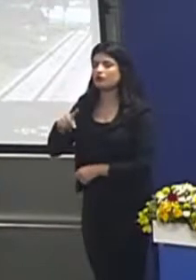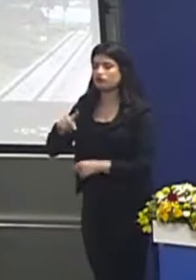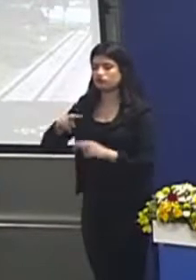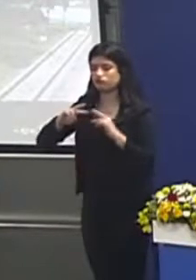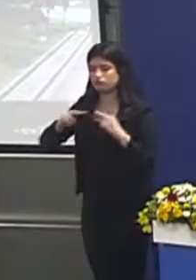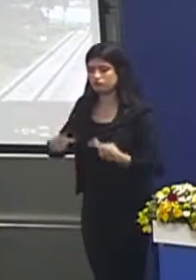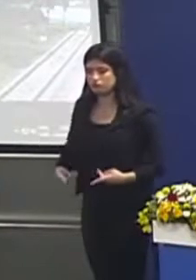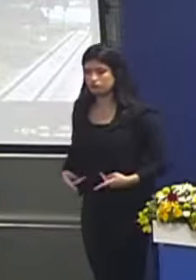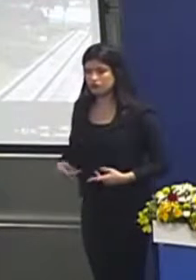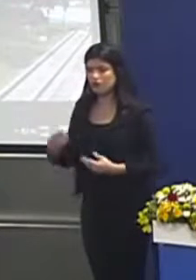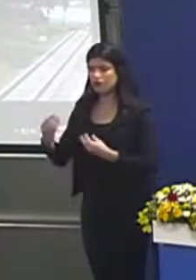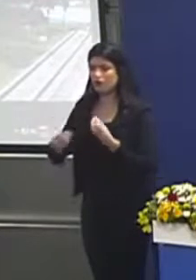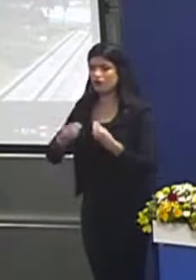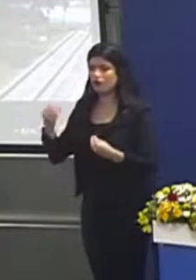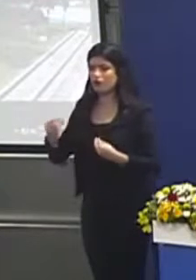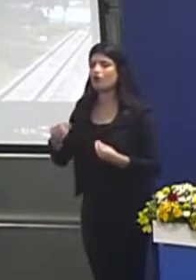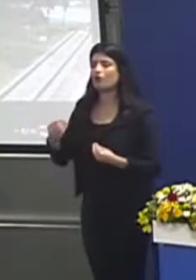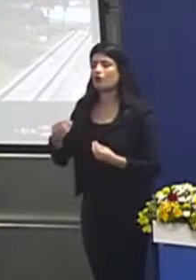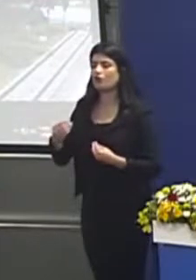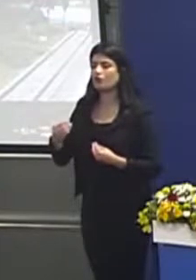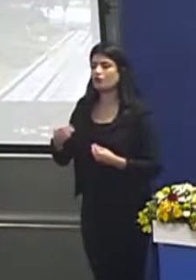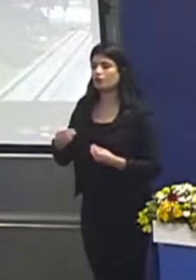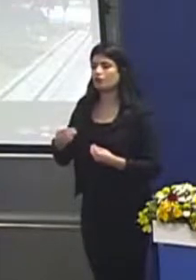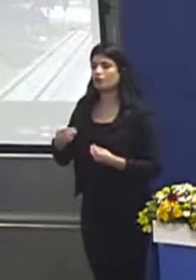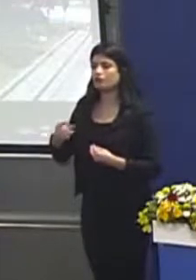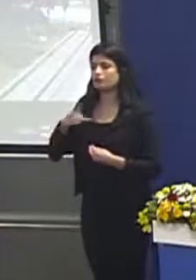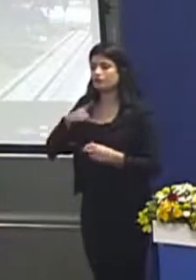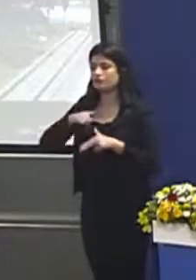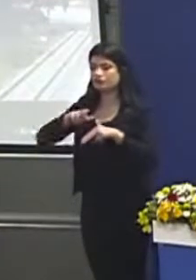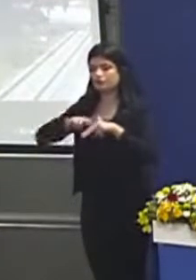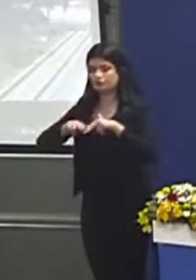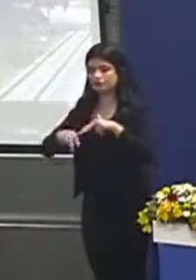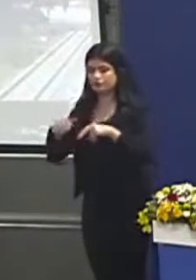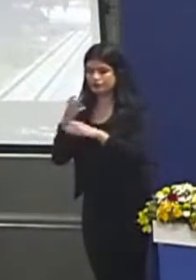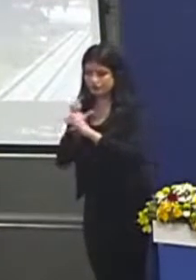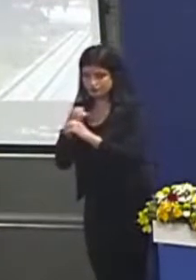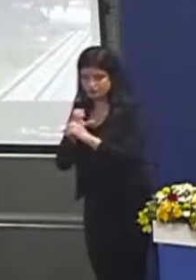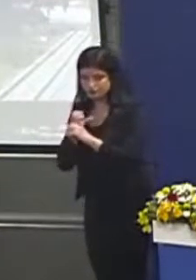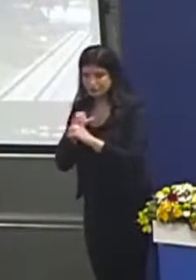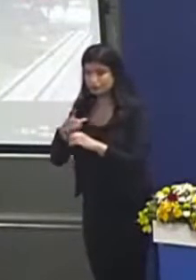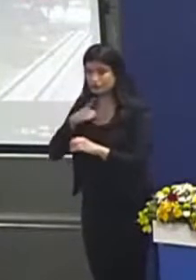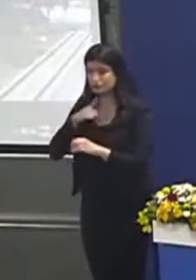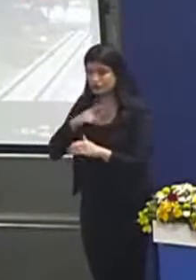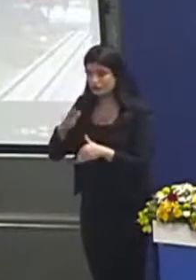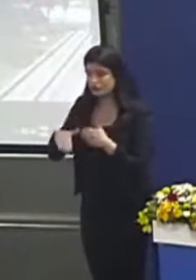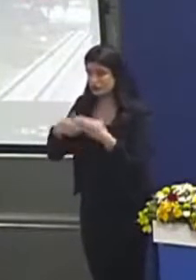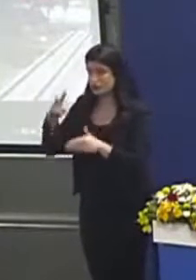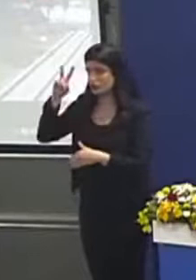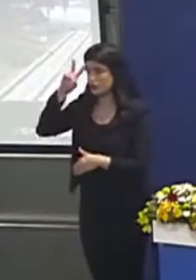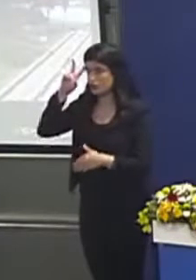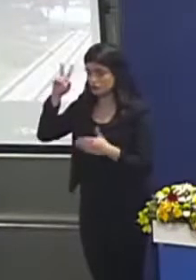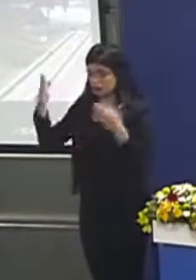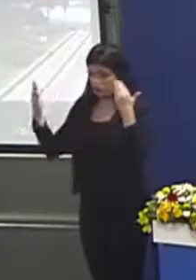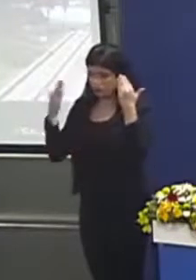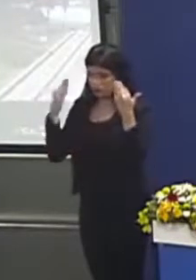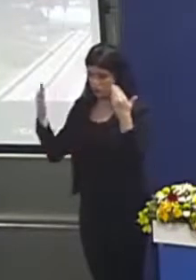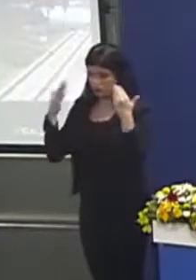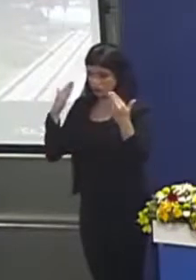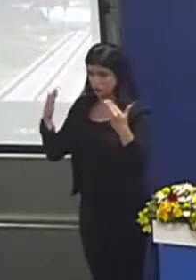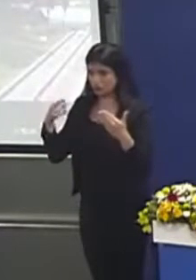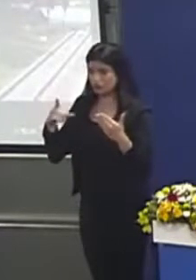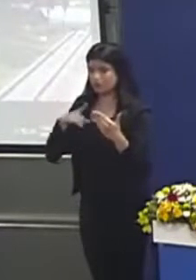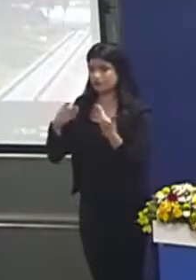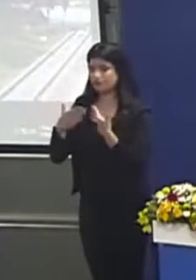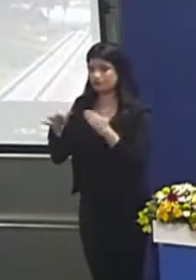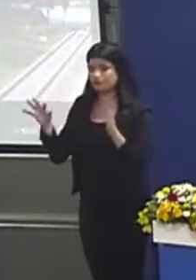ciência. E aqui, quando falamos sobre dedicação à construção da história da psicologia, abro